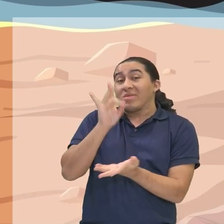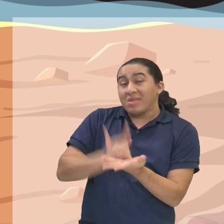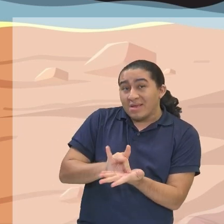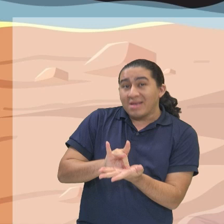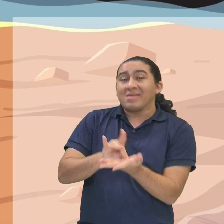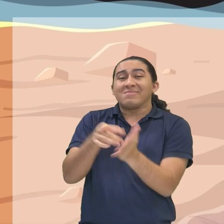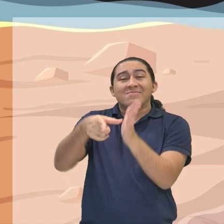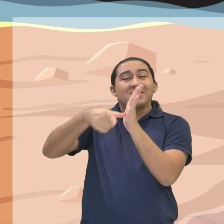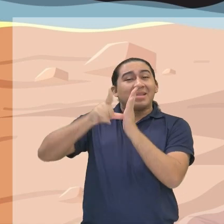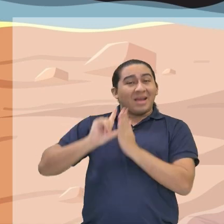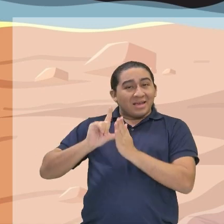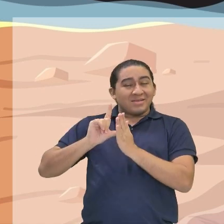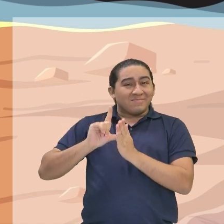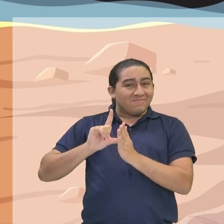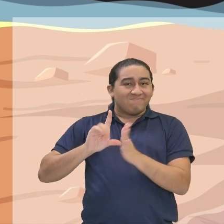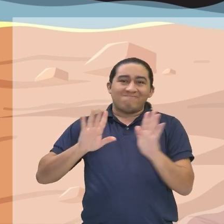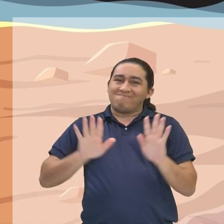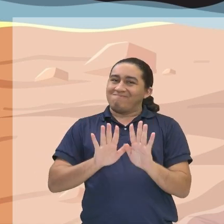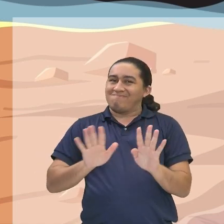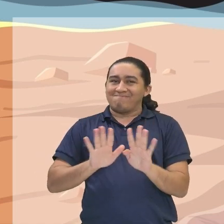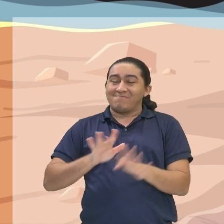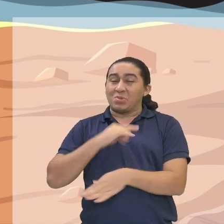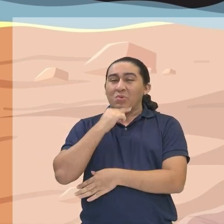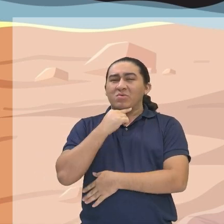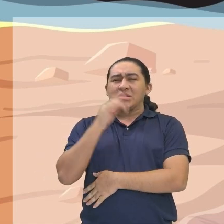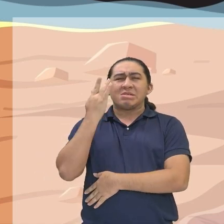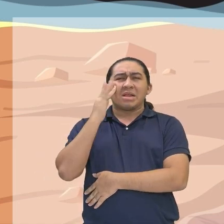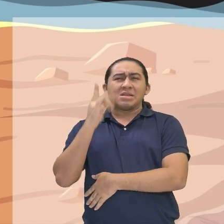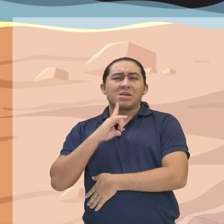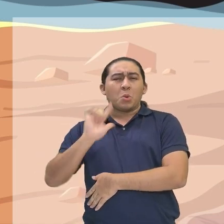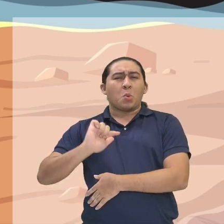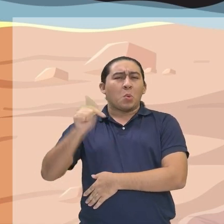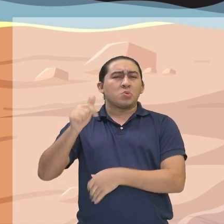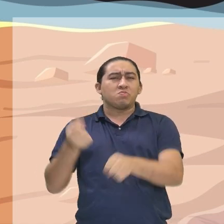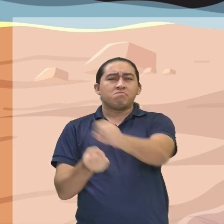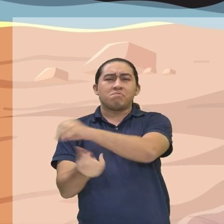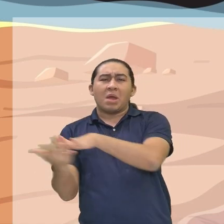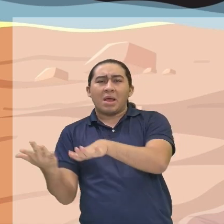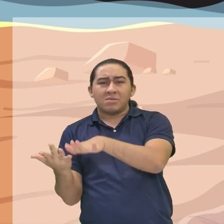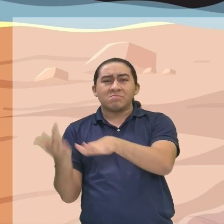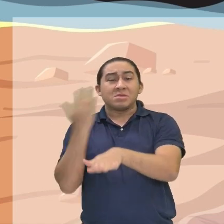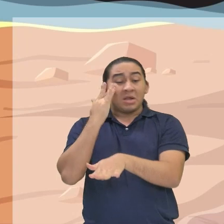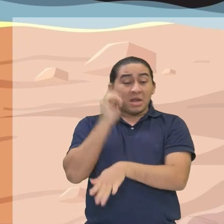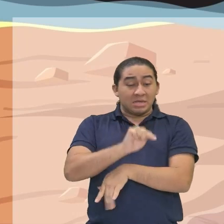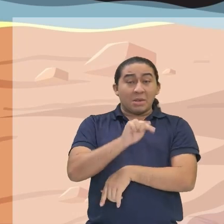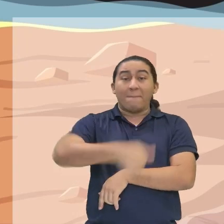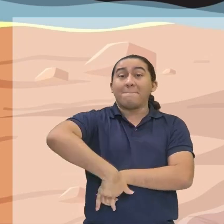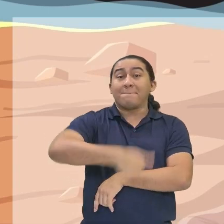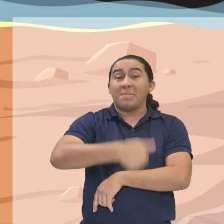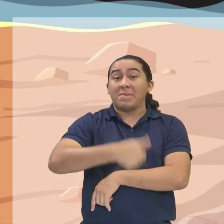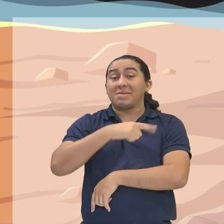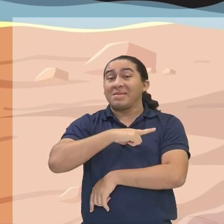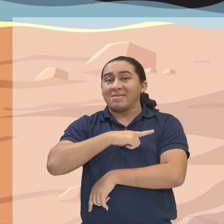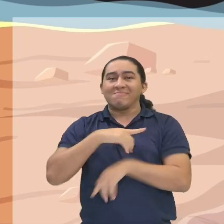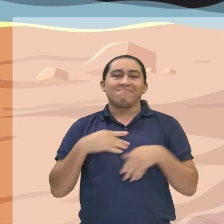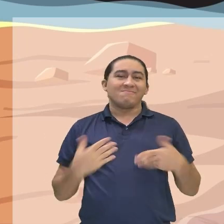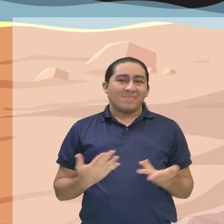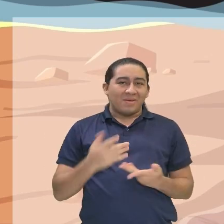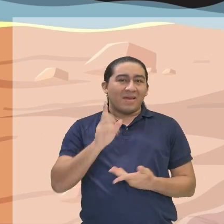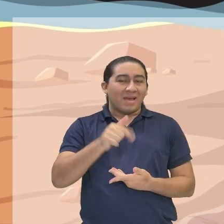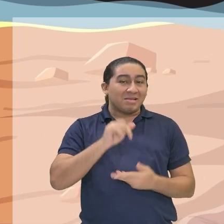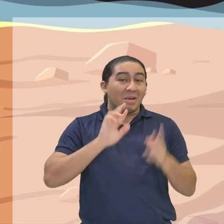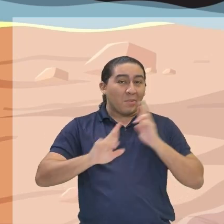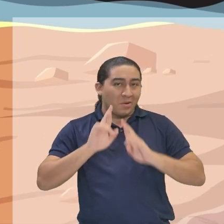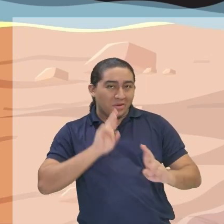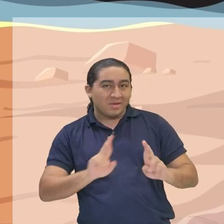primordial, no momento 0 segundos. Será que existia outro universo? Será que esse é o primeiro universo que nós temos? Bom, essas